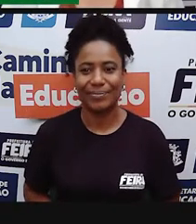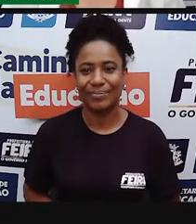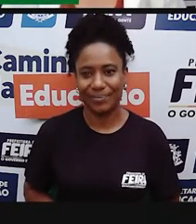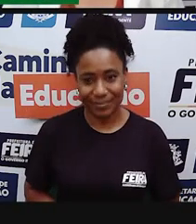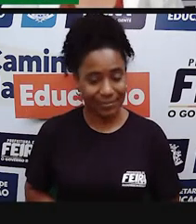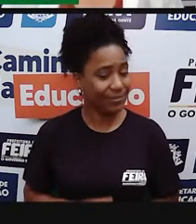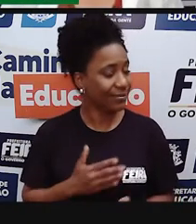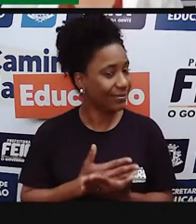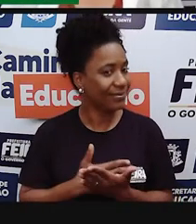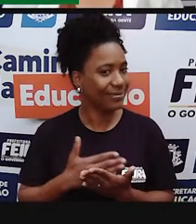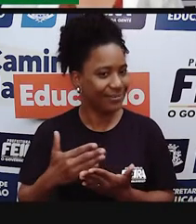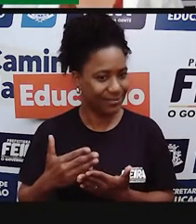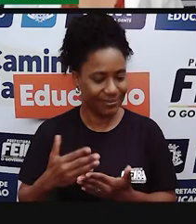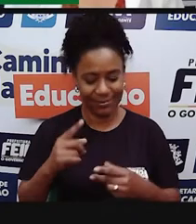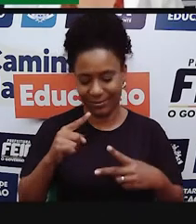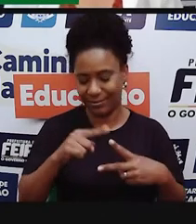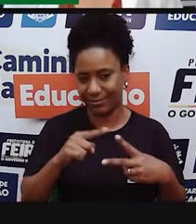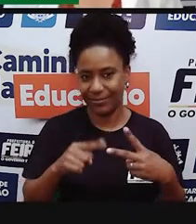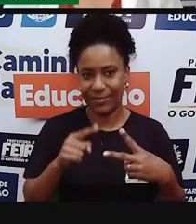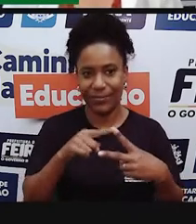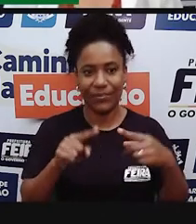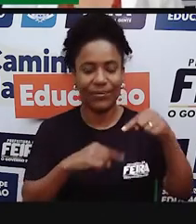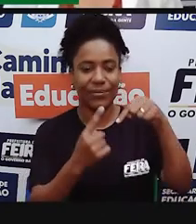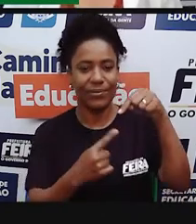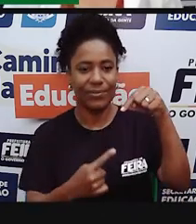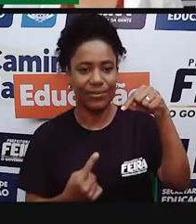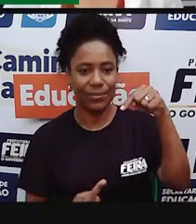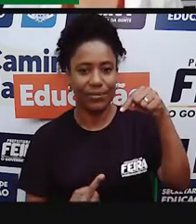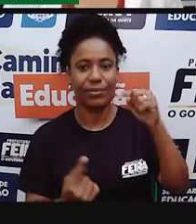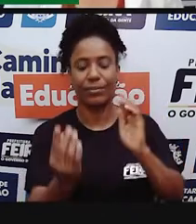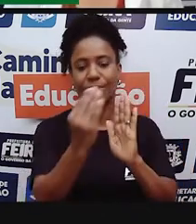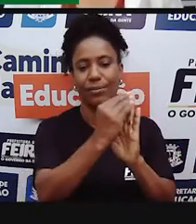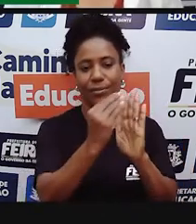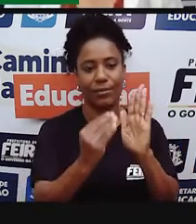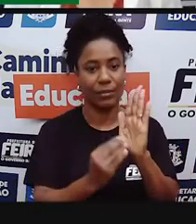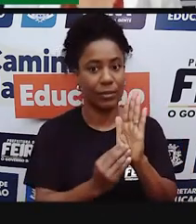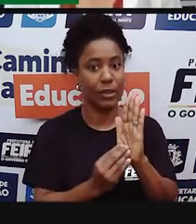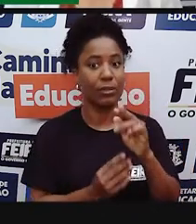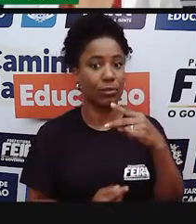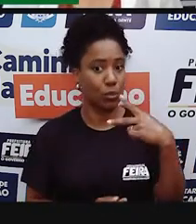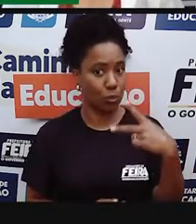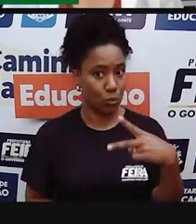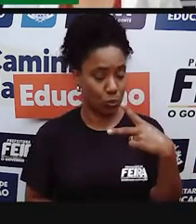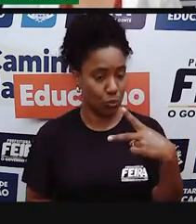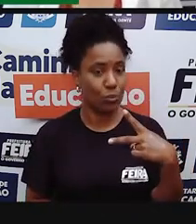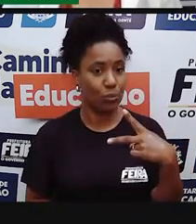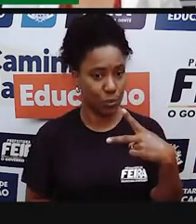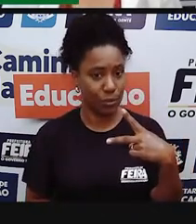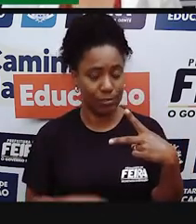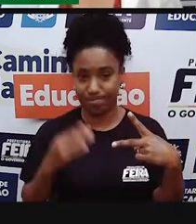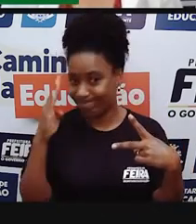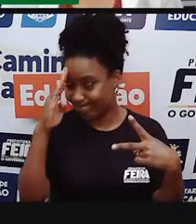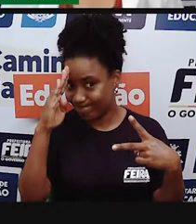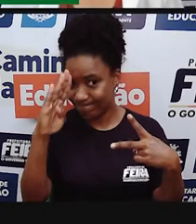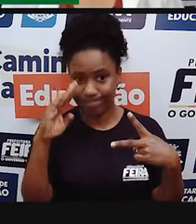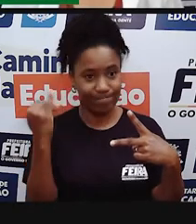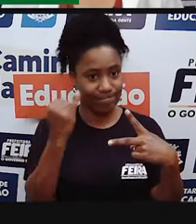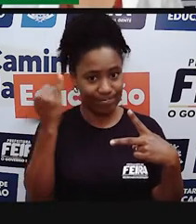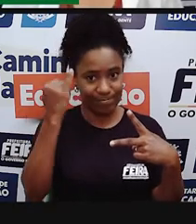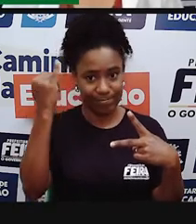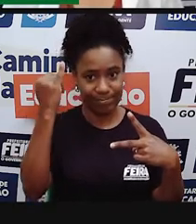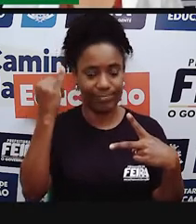e para começar anote aí no seu caderno essas perguntinhas irão direcionar a nossa ao